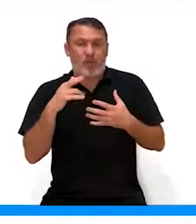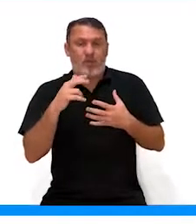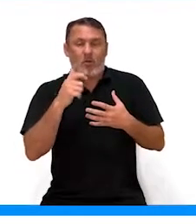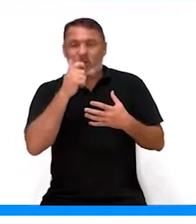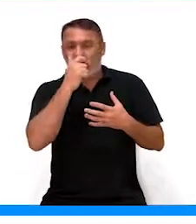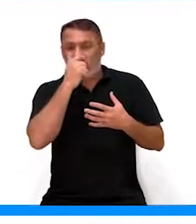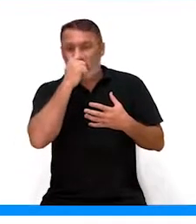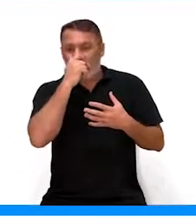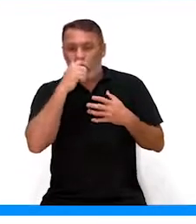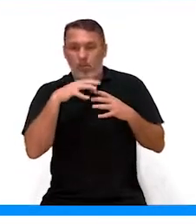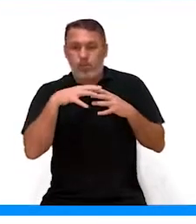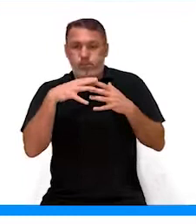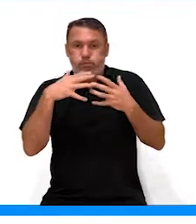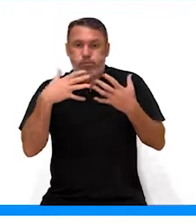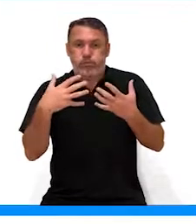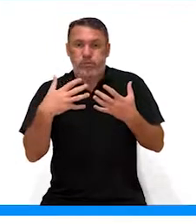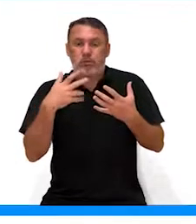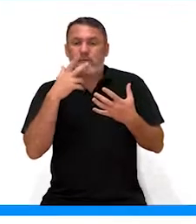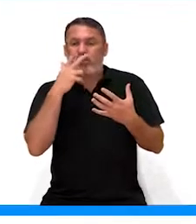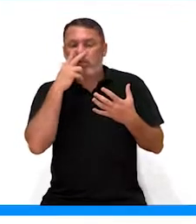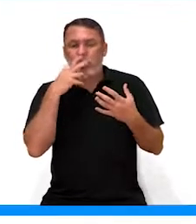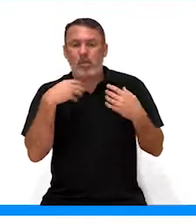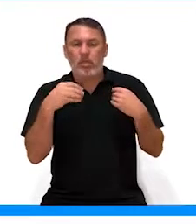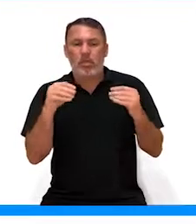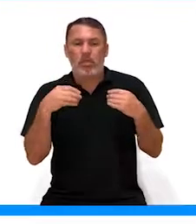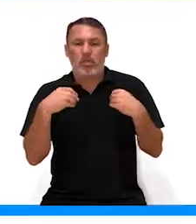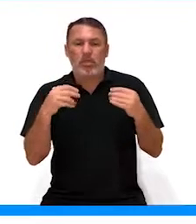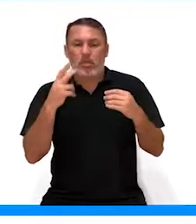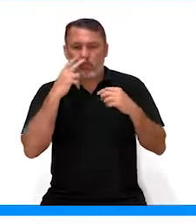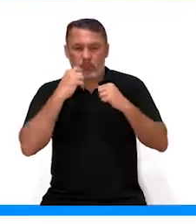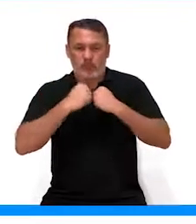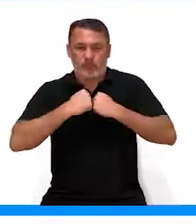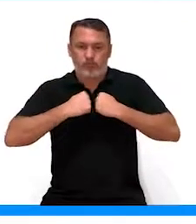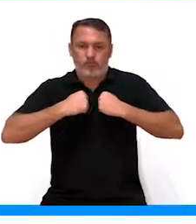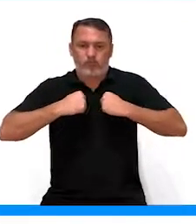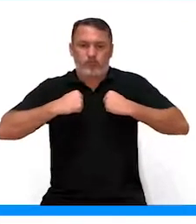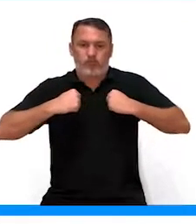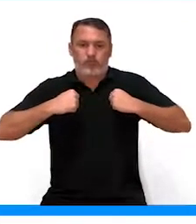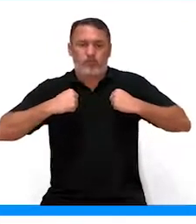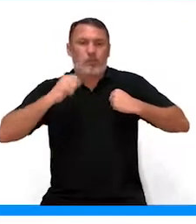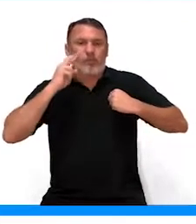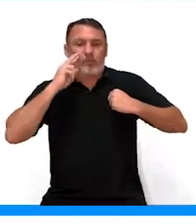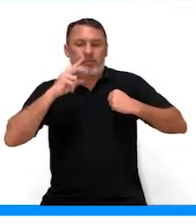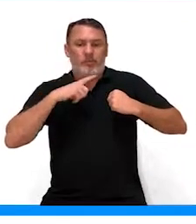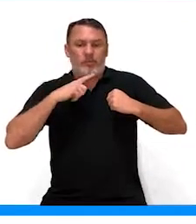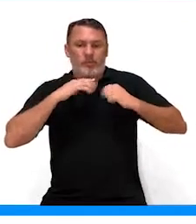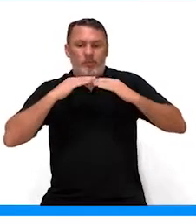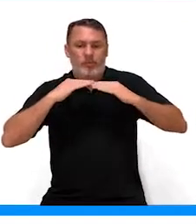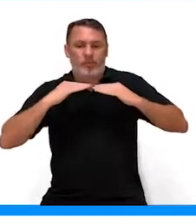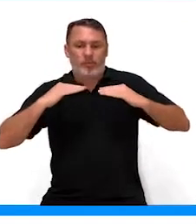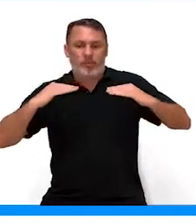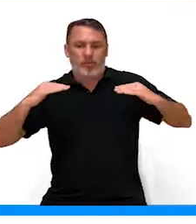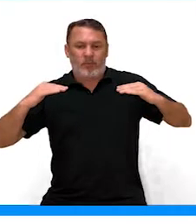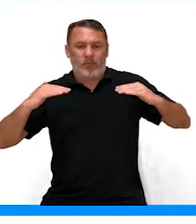estão estiradas, que a bexiga está cheia, elas podem ficar com células